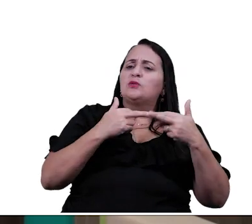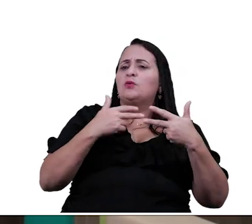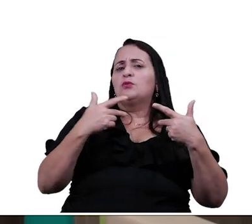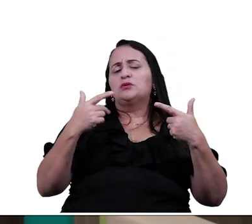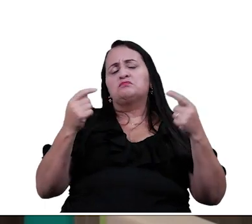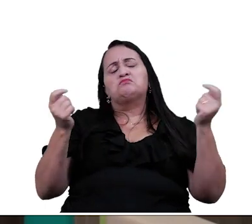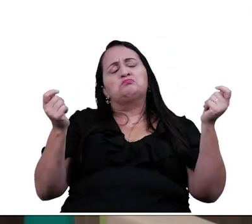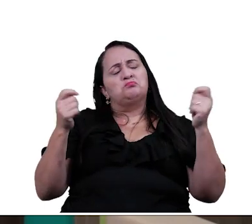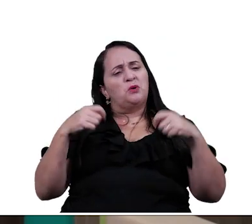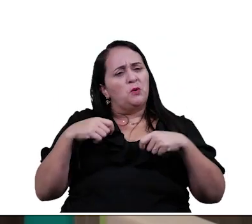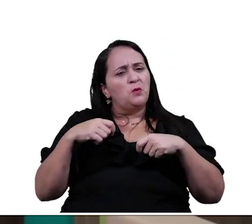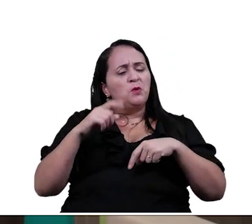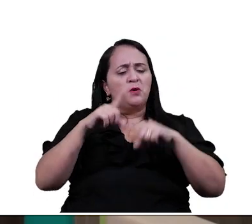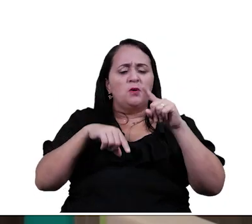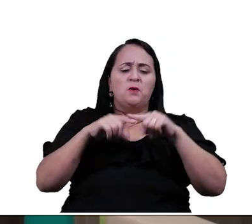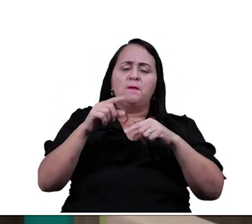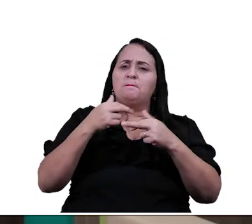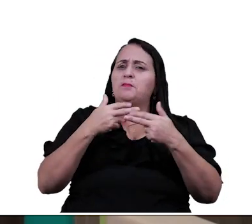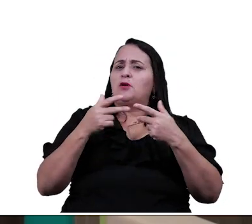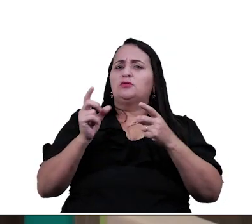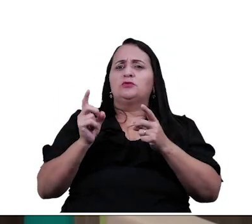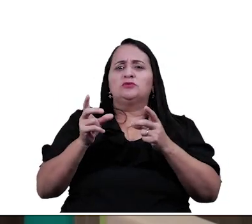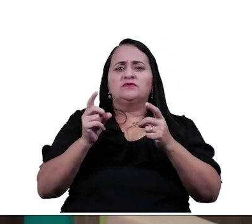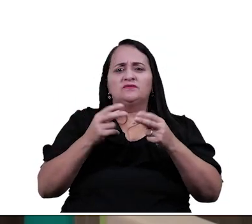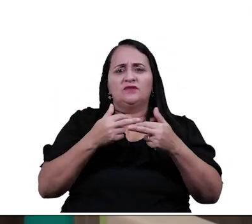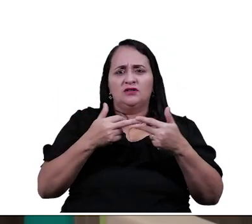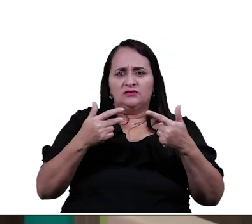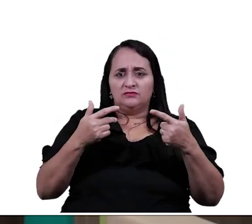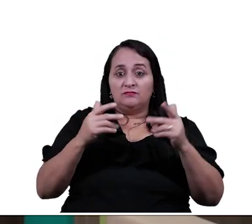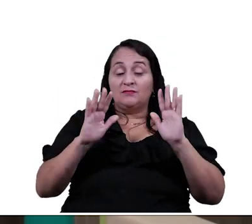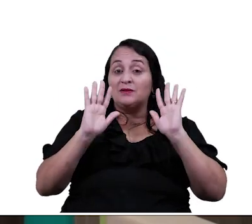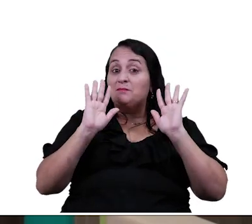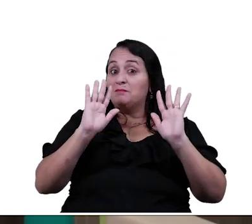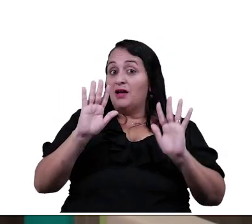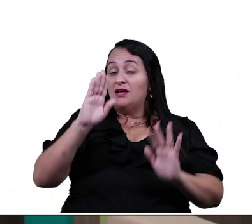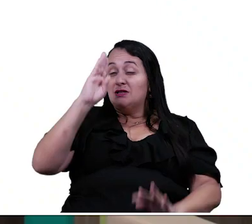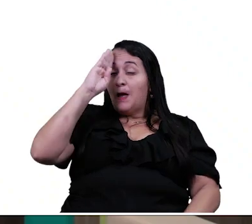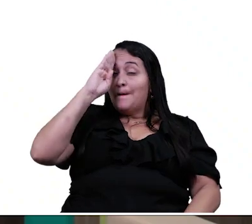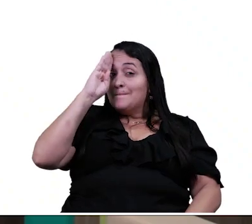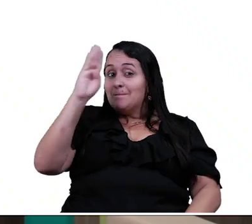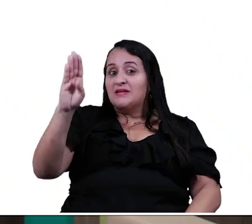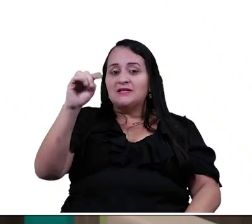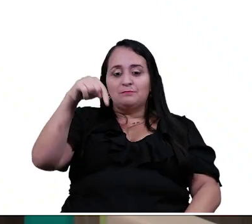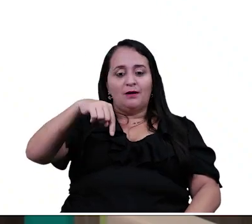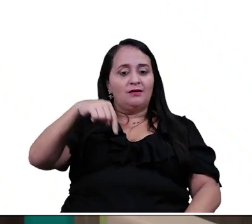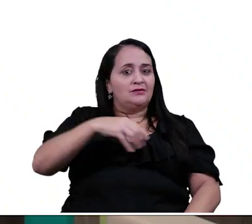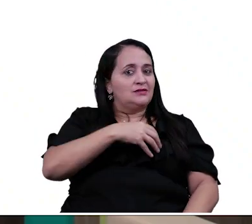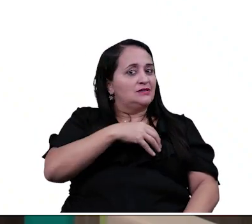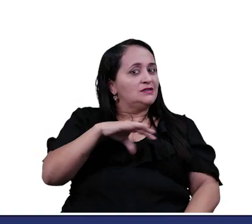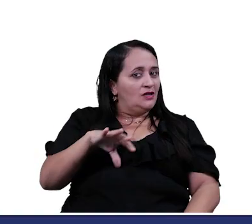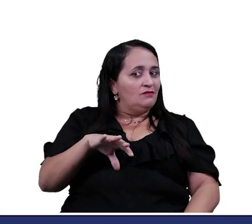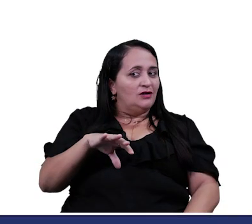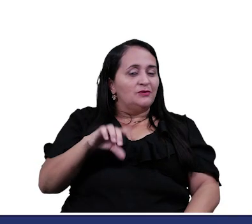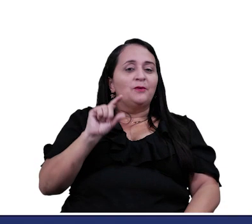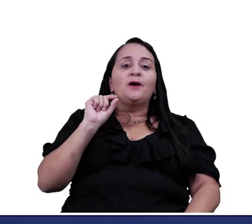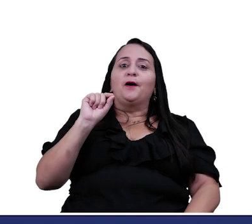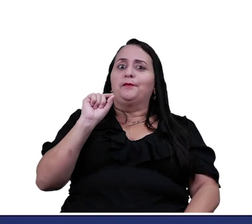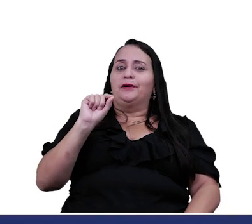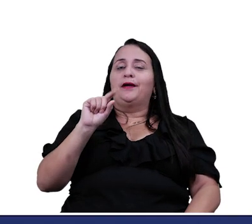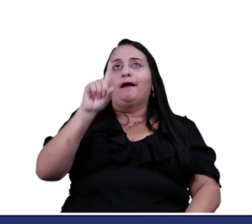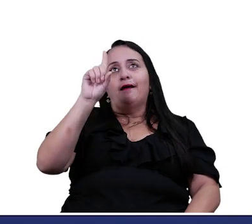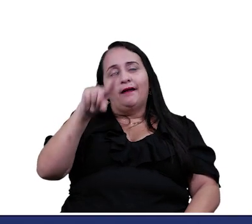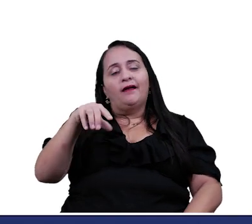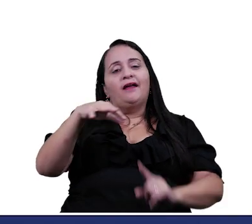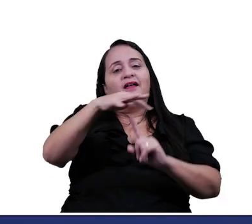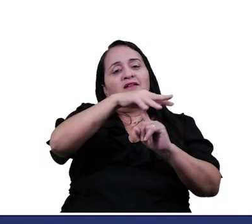seu comércio lá de produtos, tá bom? Mas as principais daqui de Salvador, as mais famosas, é sem dúvida a Feira de